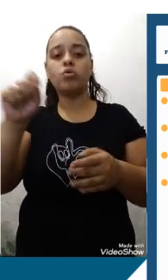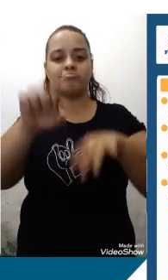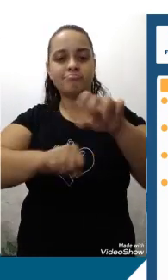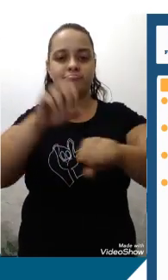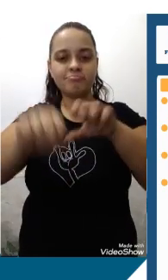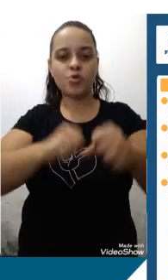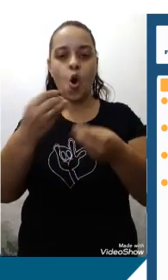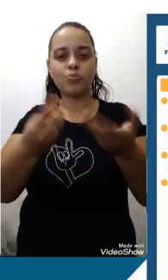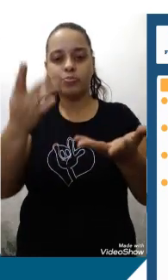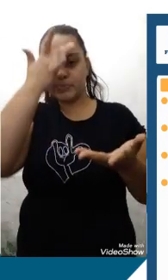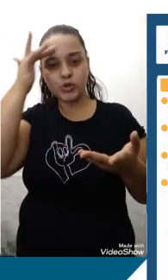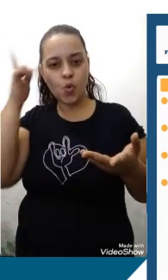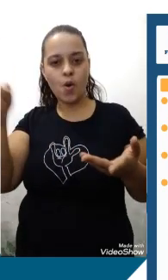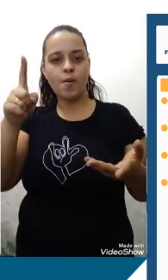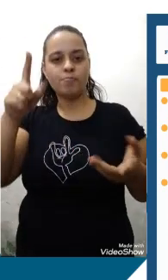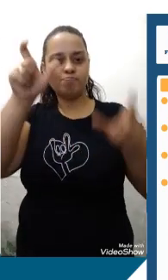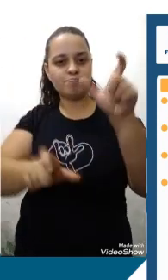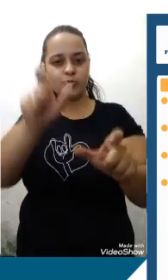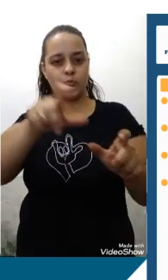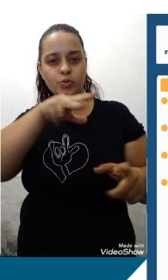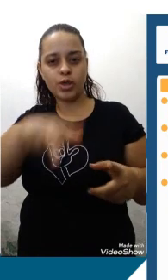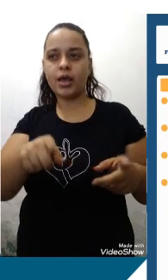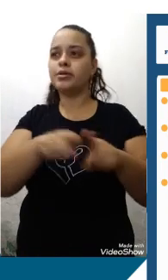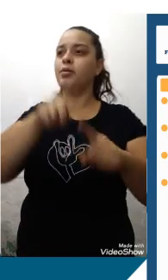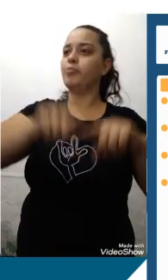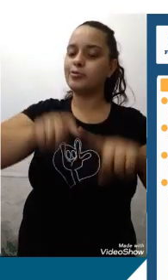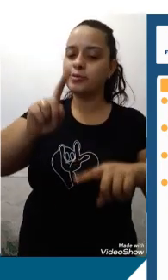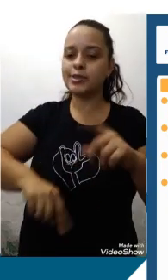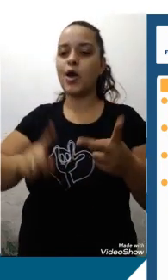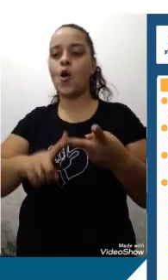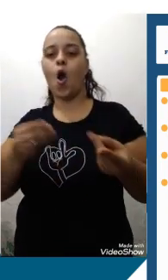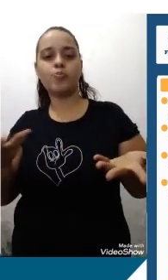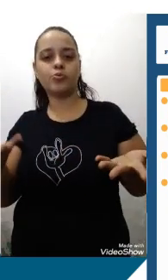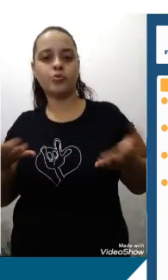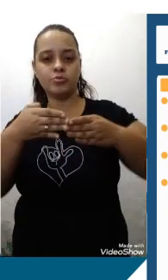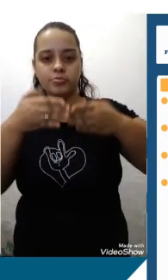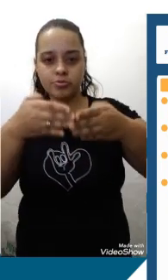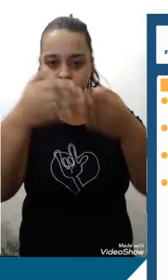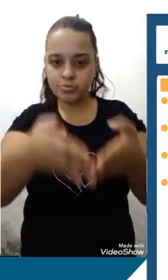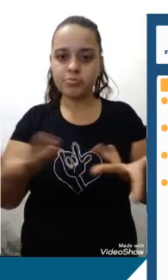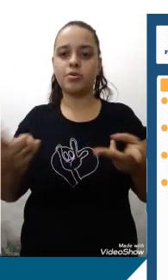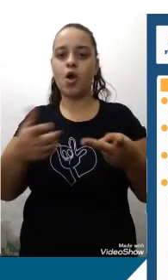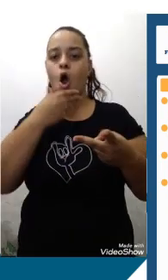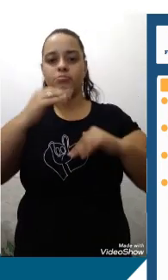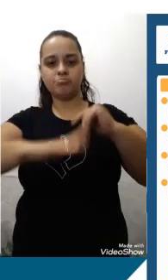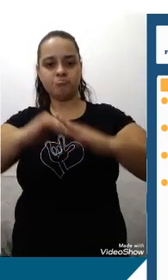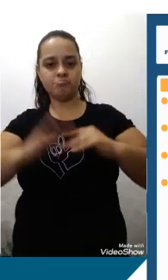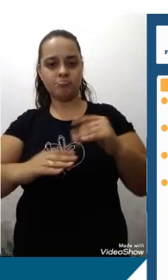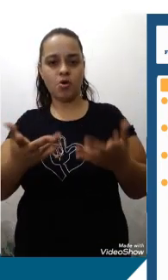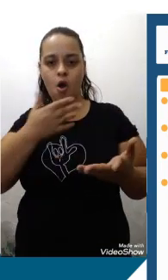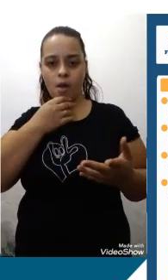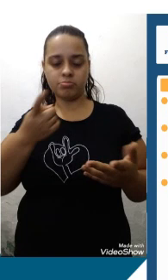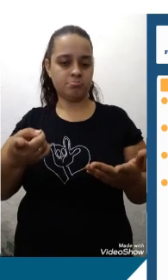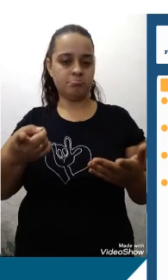toda a sociedade portuguesa. Fosse no financiamento, na produção ou no abastecimento das viagens. Fosse na direção ou no trabalho